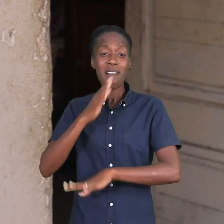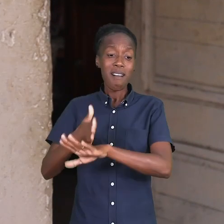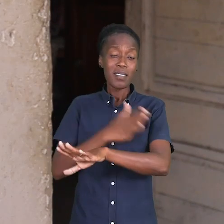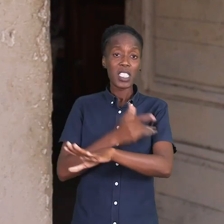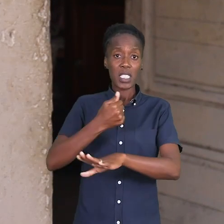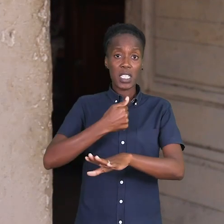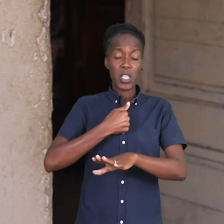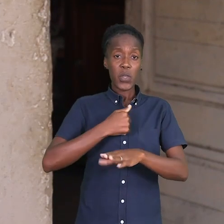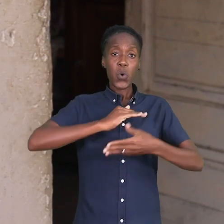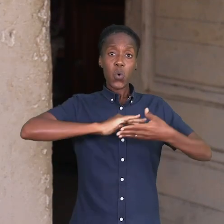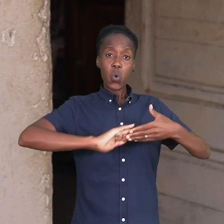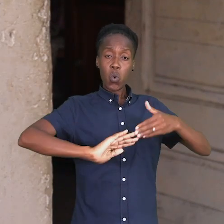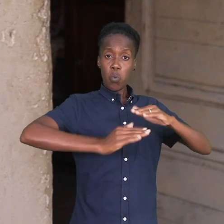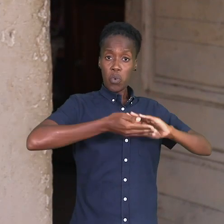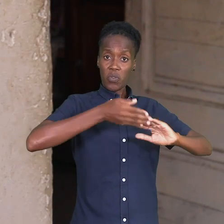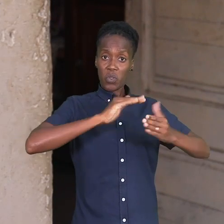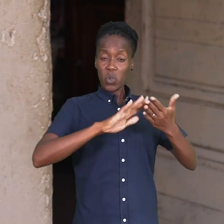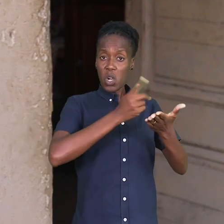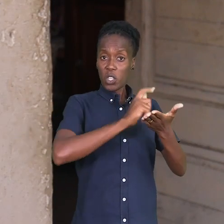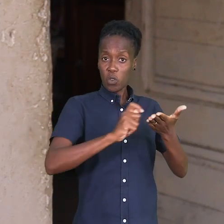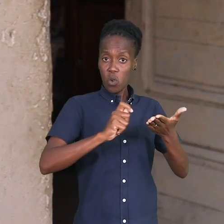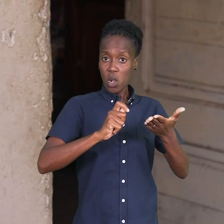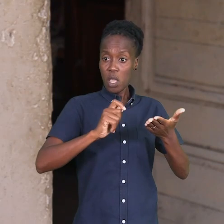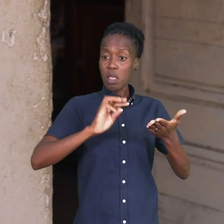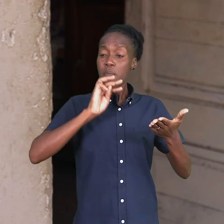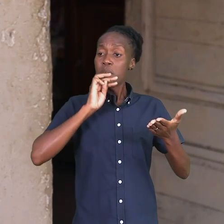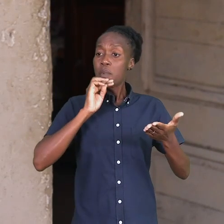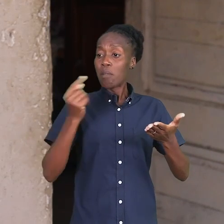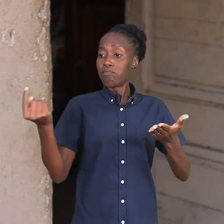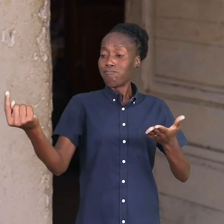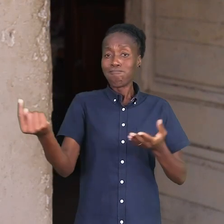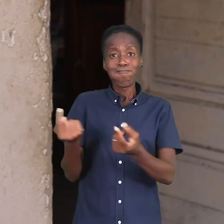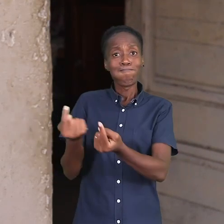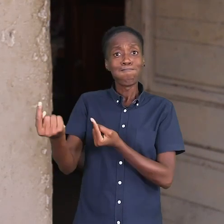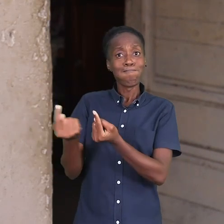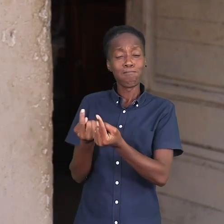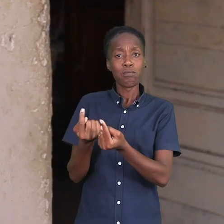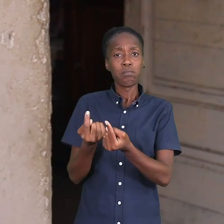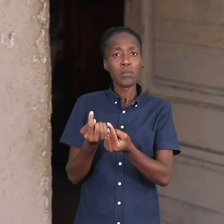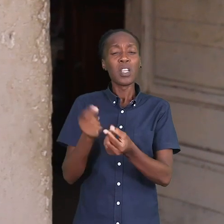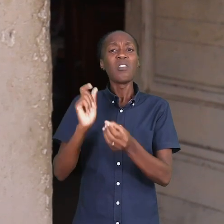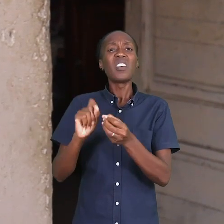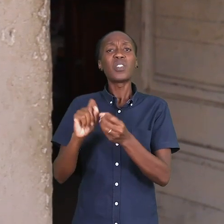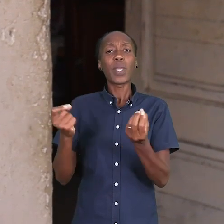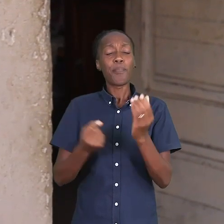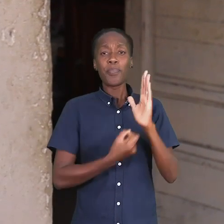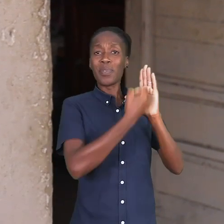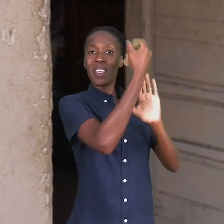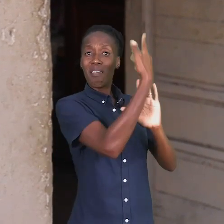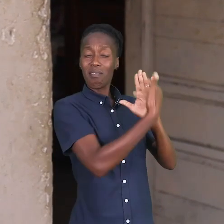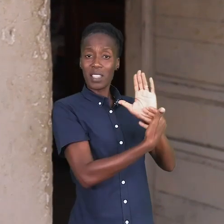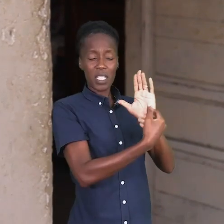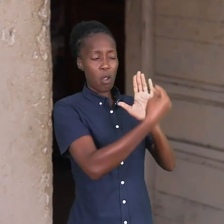em ativo, vinham na altura de entrega dos livros. Tínhamos listas